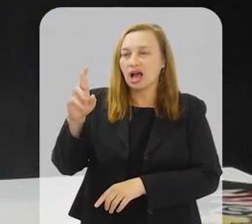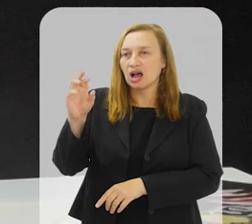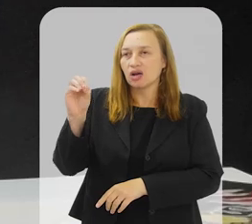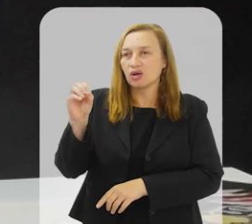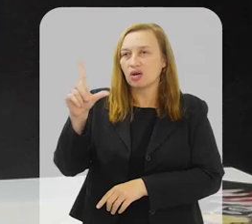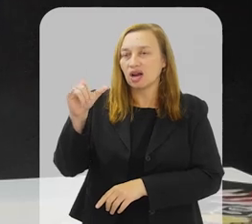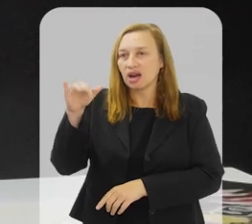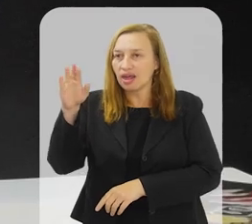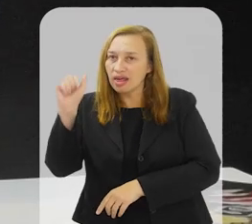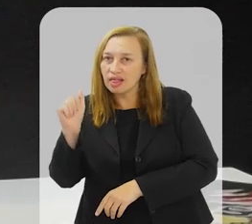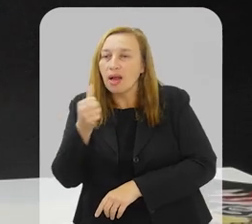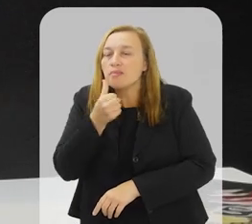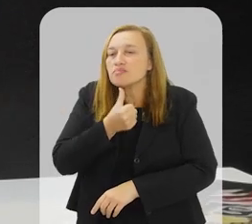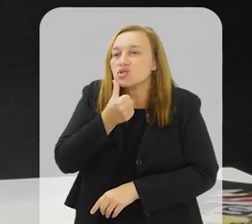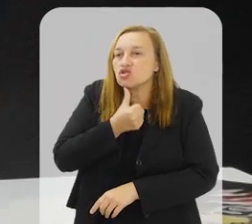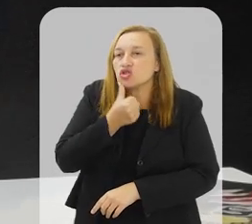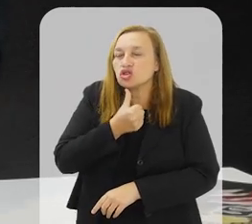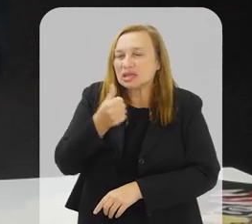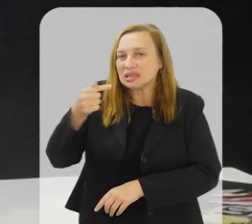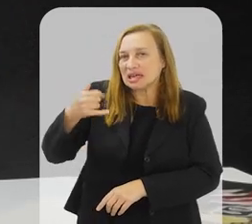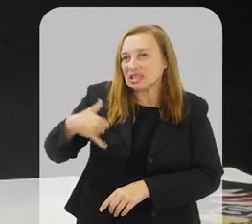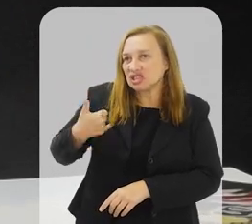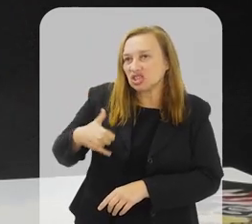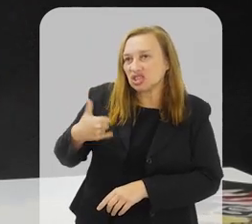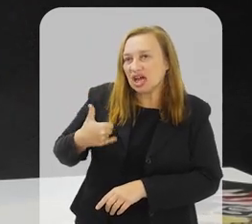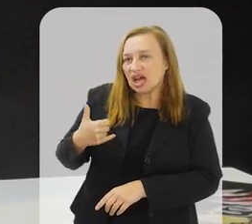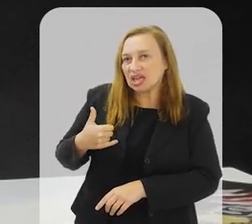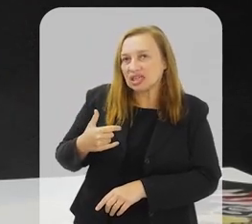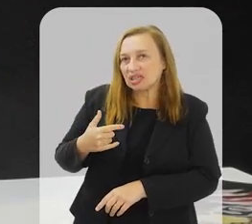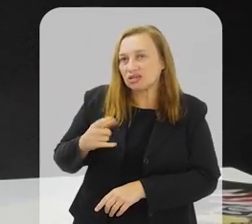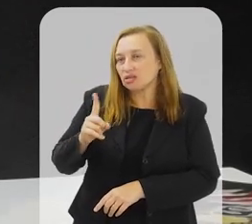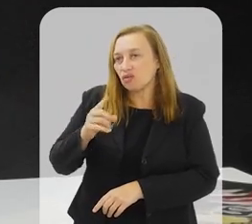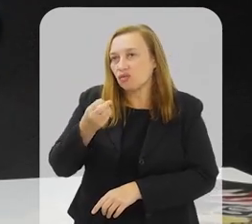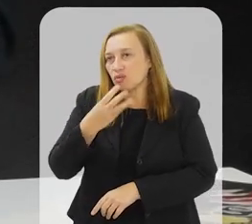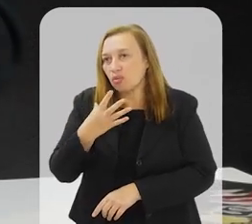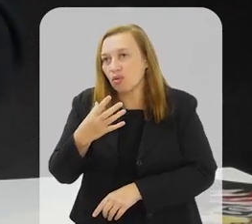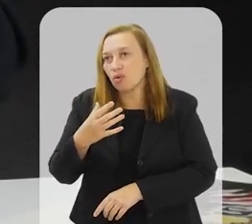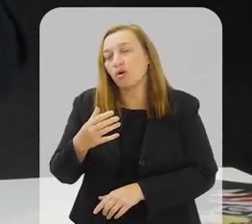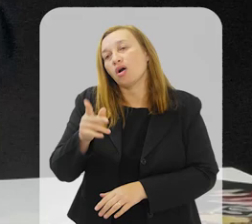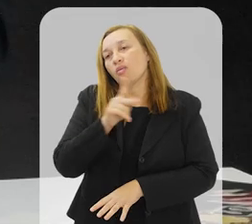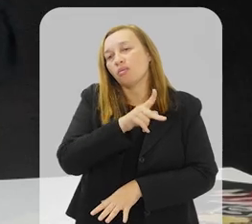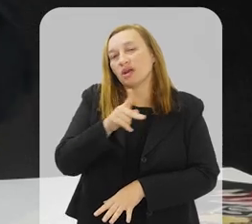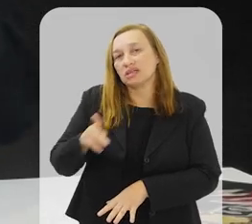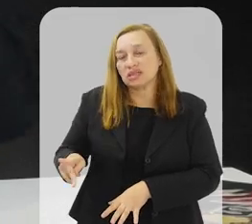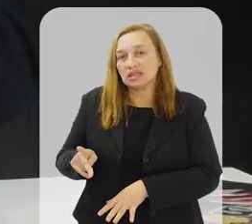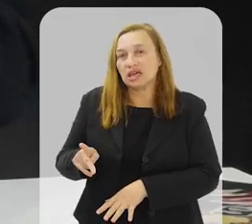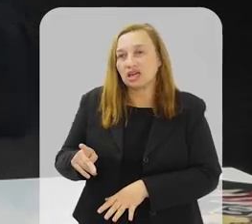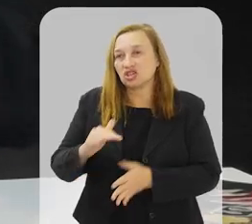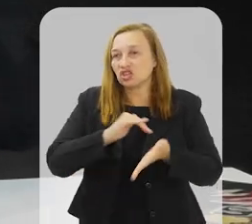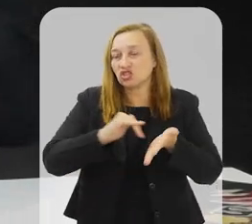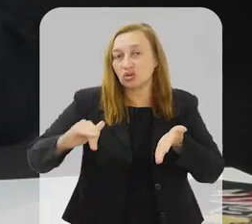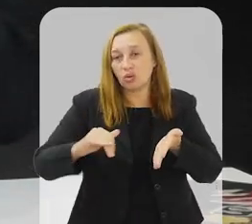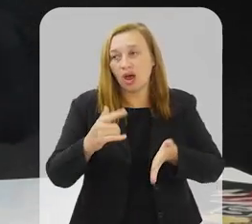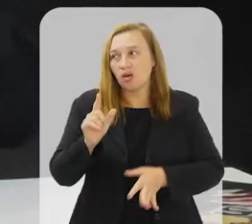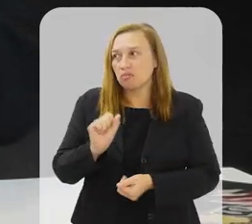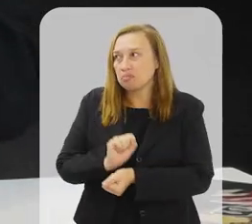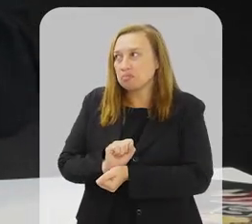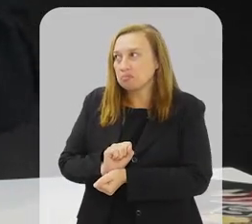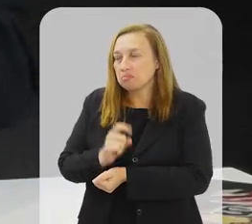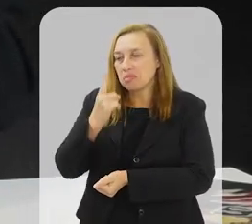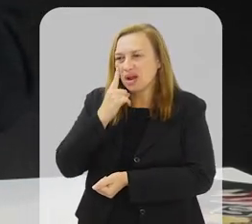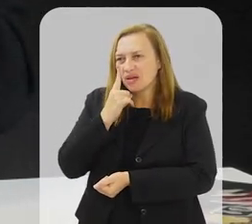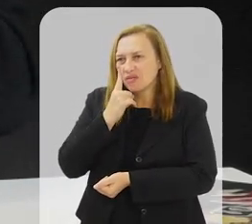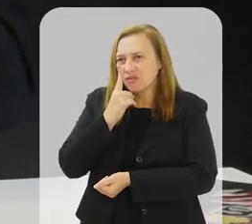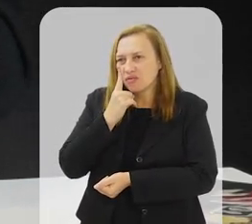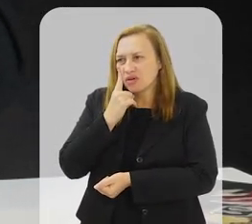Costa né da Bibi a Carolina menina que era uma menina de 7 anos não deu certo aí o presidente quis cortar não vamos cortar eu